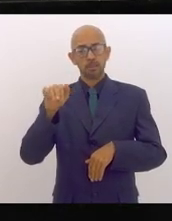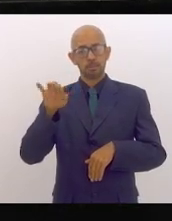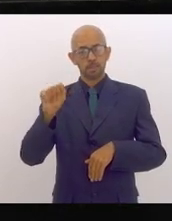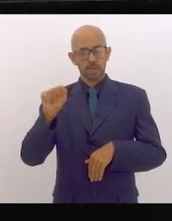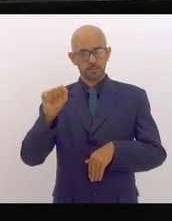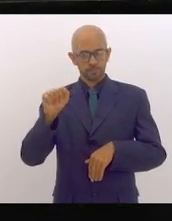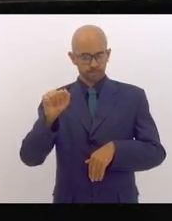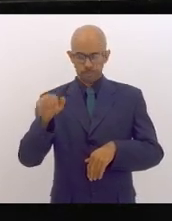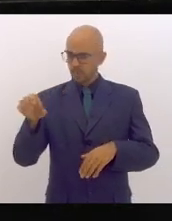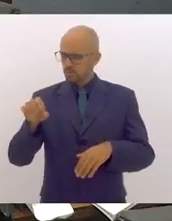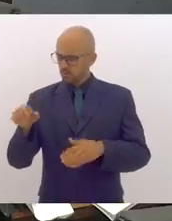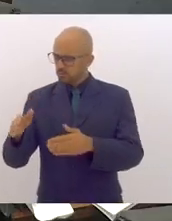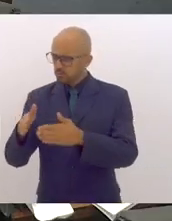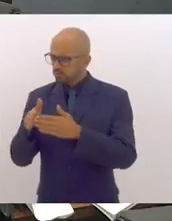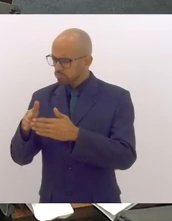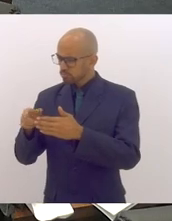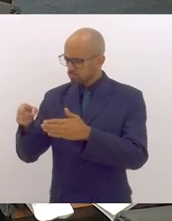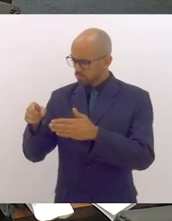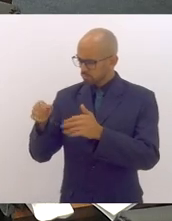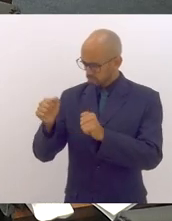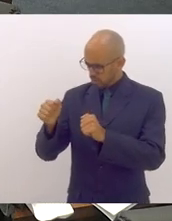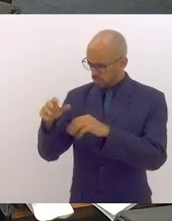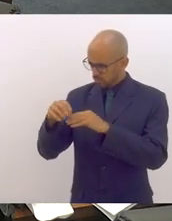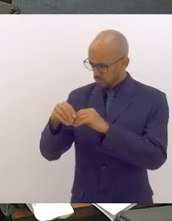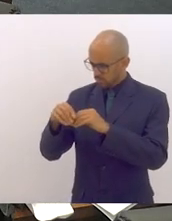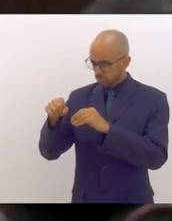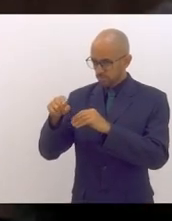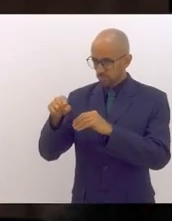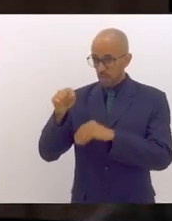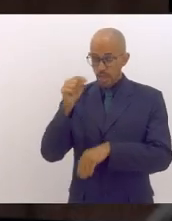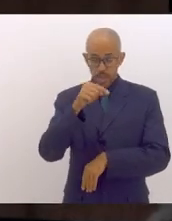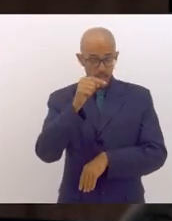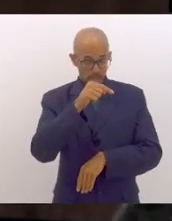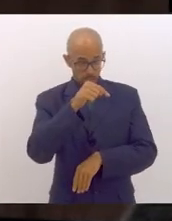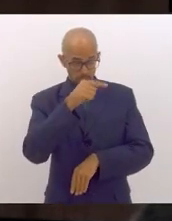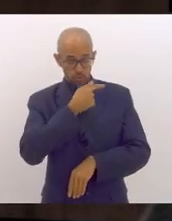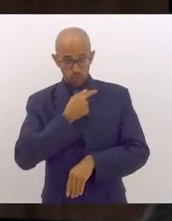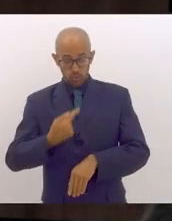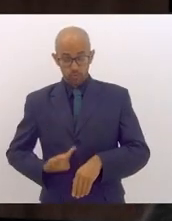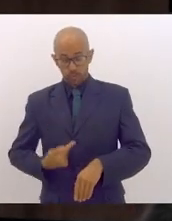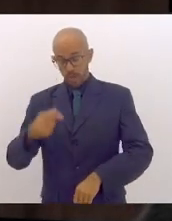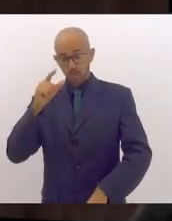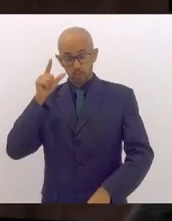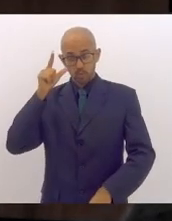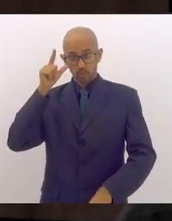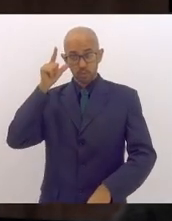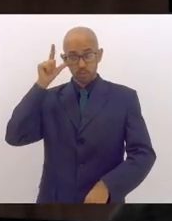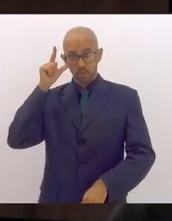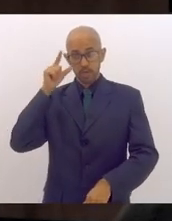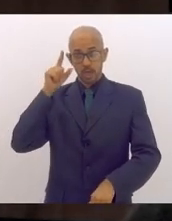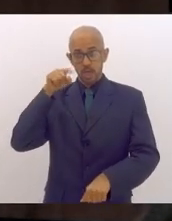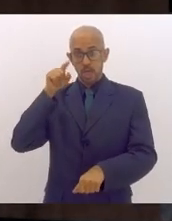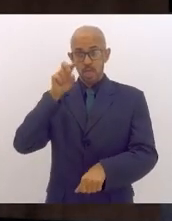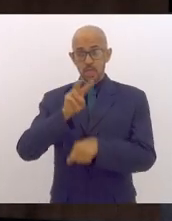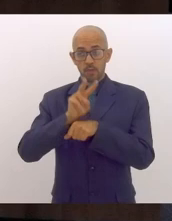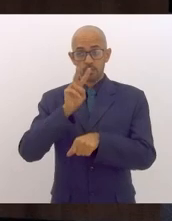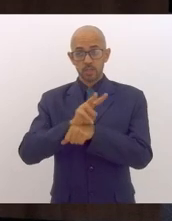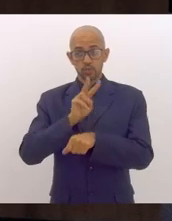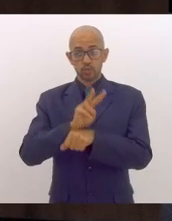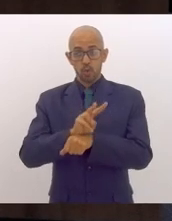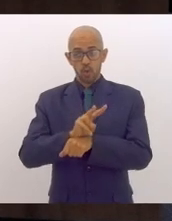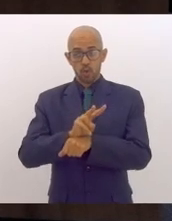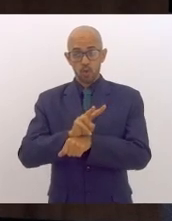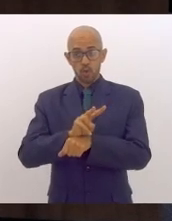deputado. Só para fazer um comentário. Este governo, senhora deputada Lucinha, é defensor